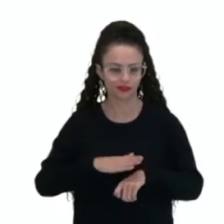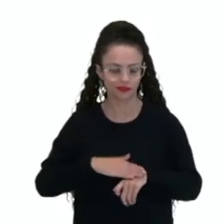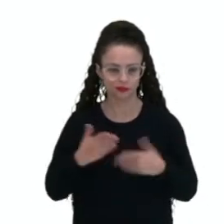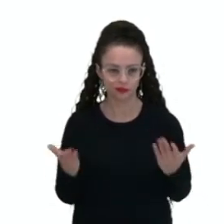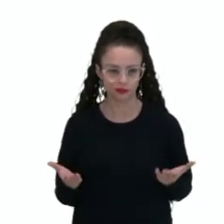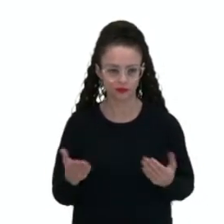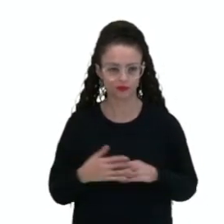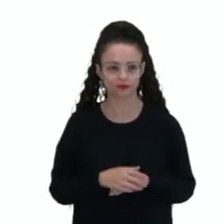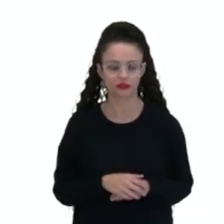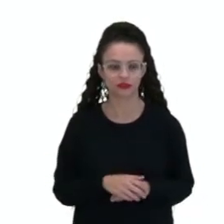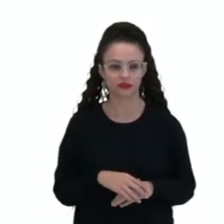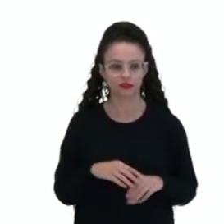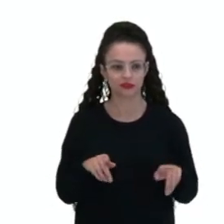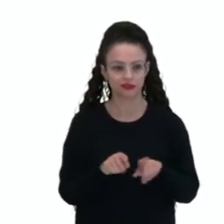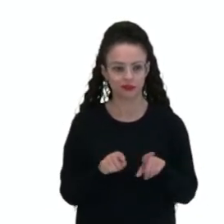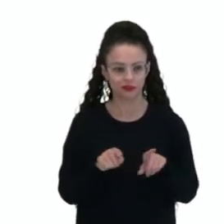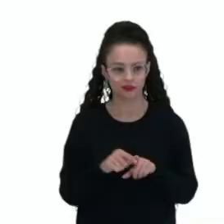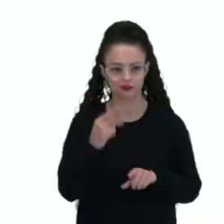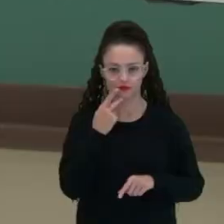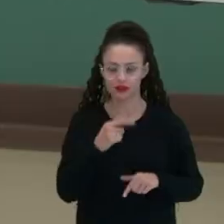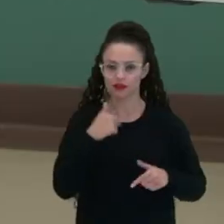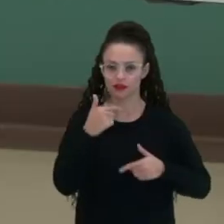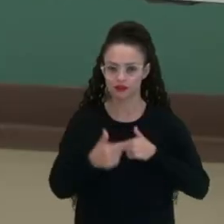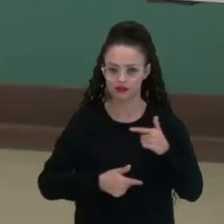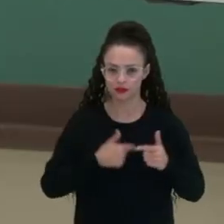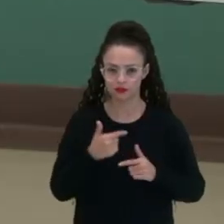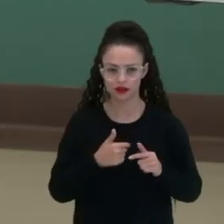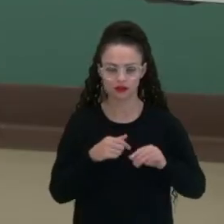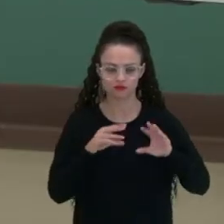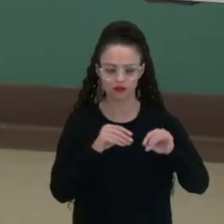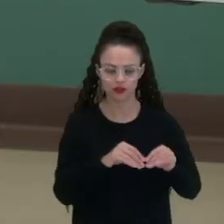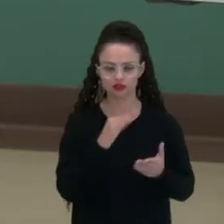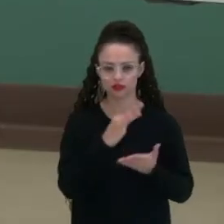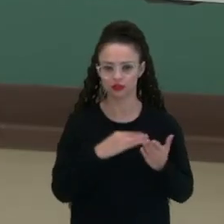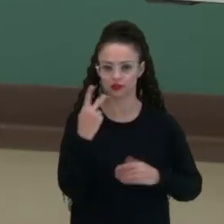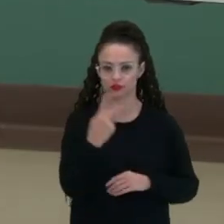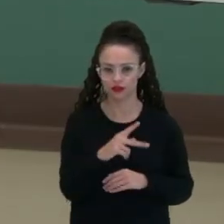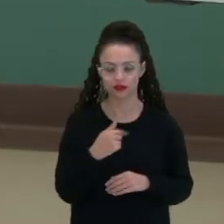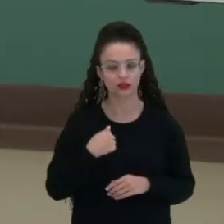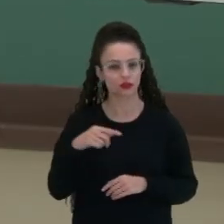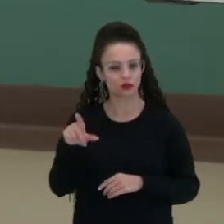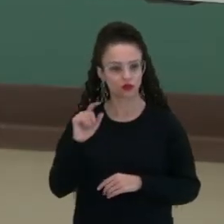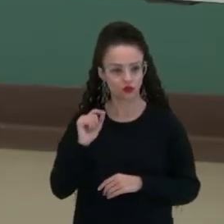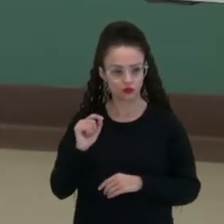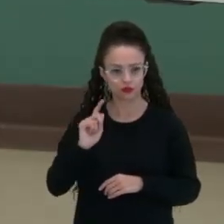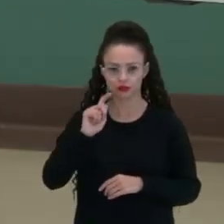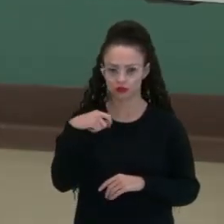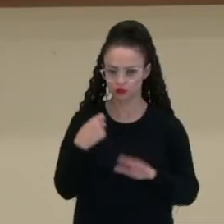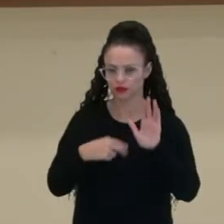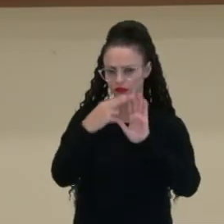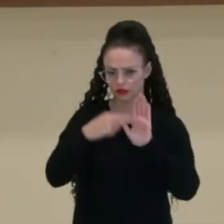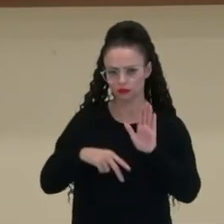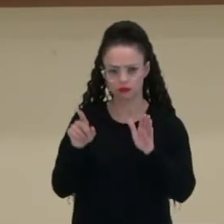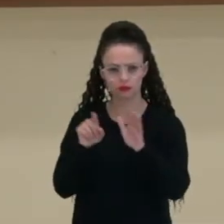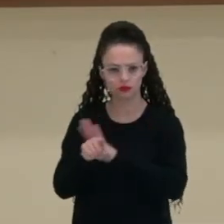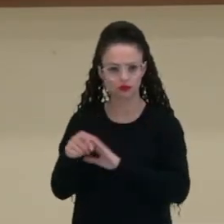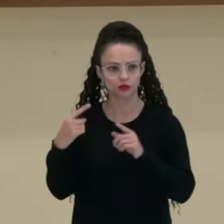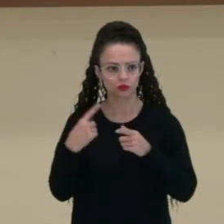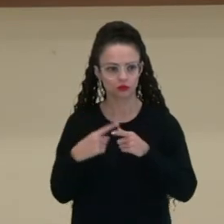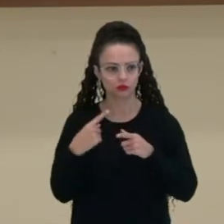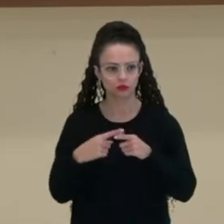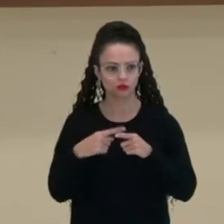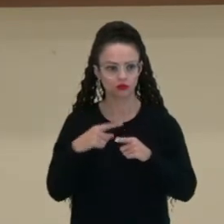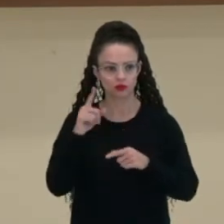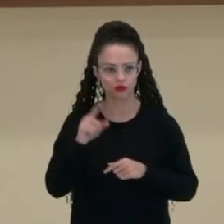E aí ela coloca, ó, que ela trabalha nos textos e tudo. Então, optei por fazer sobre a leitura, porque é um ponto